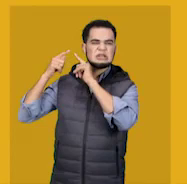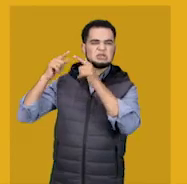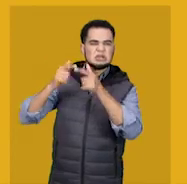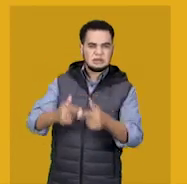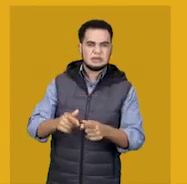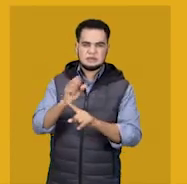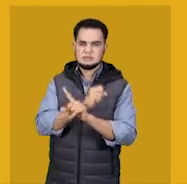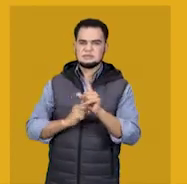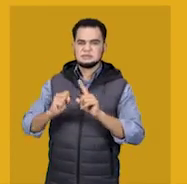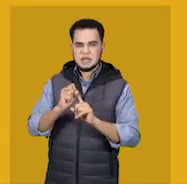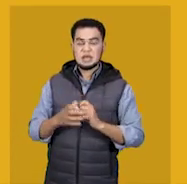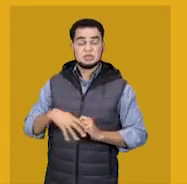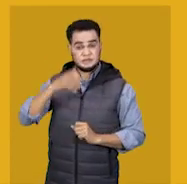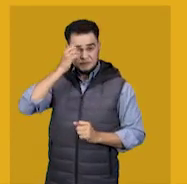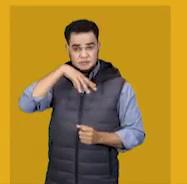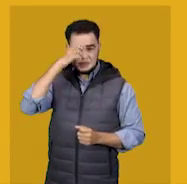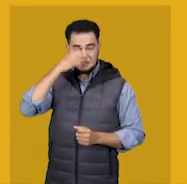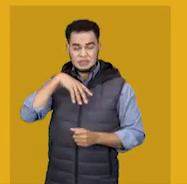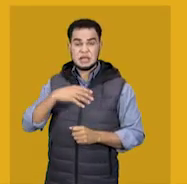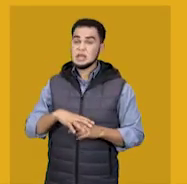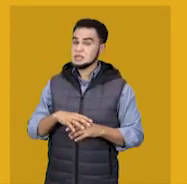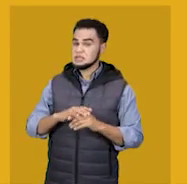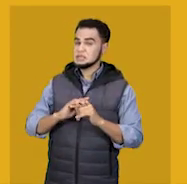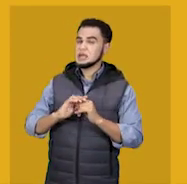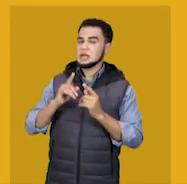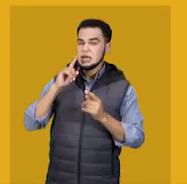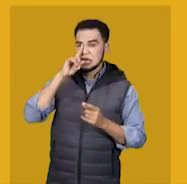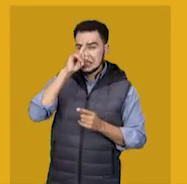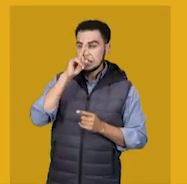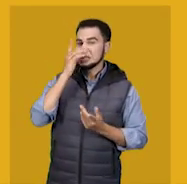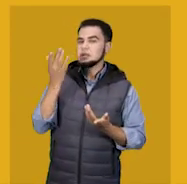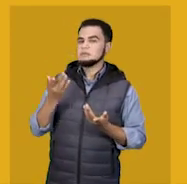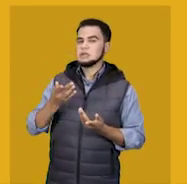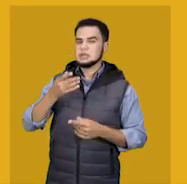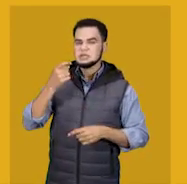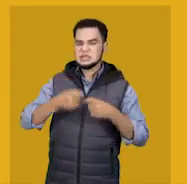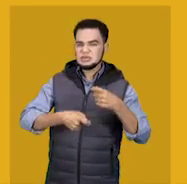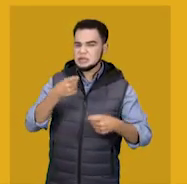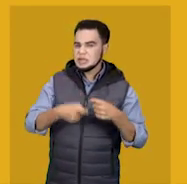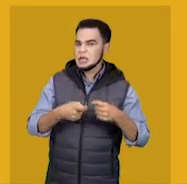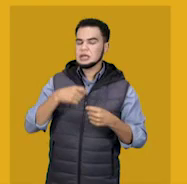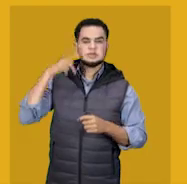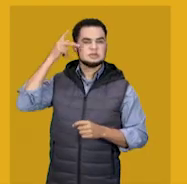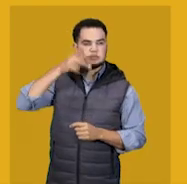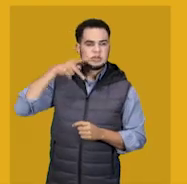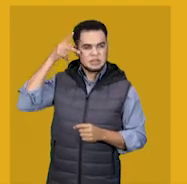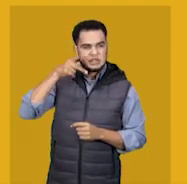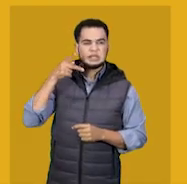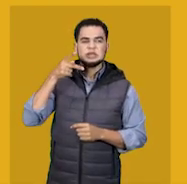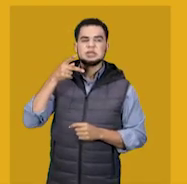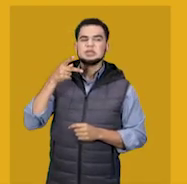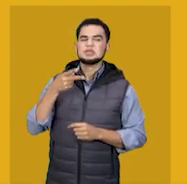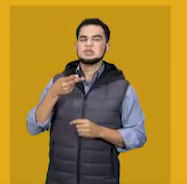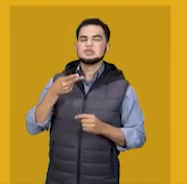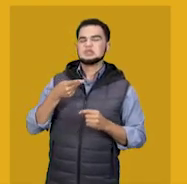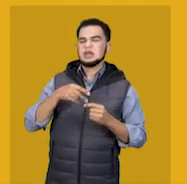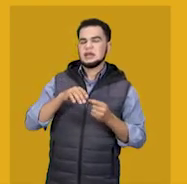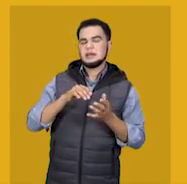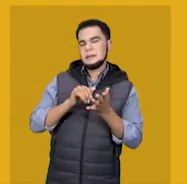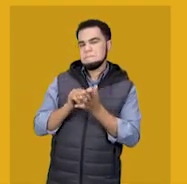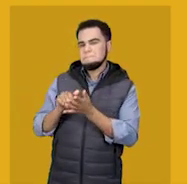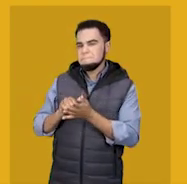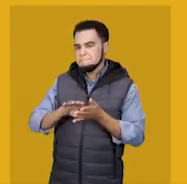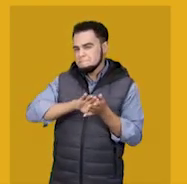sociedade, violência, crimes, sexualidade, política e